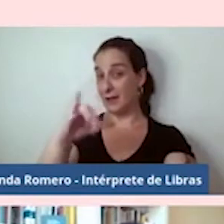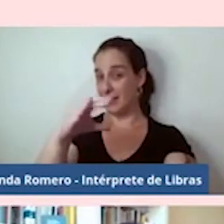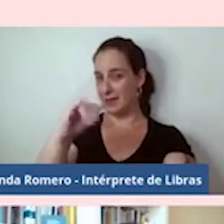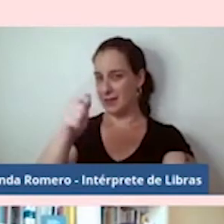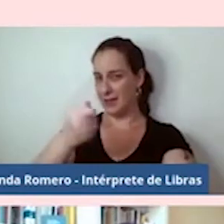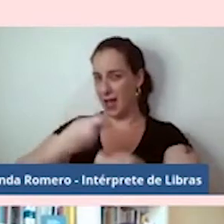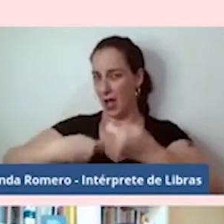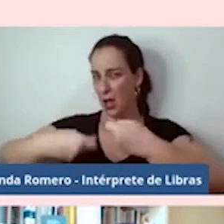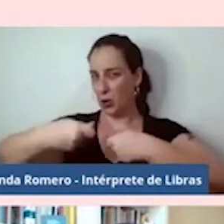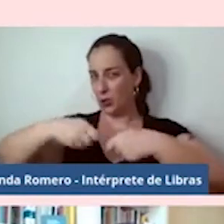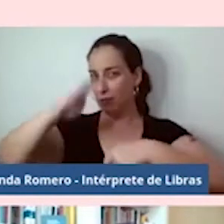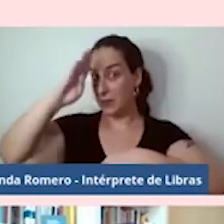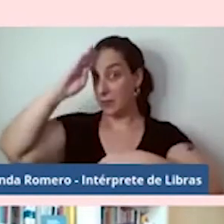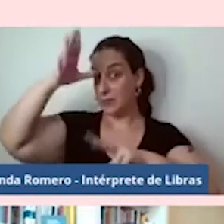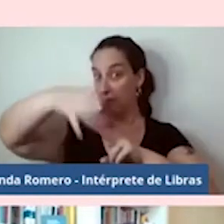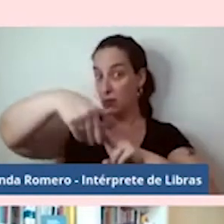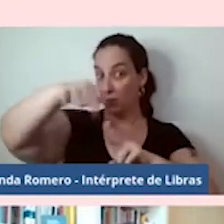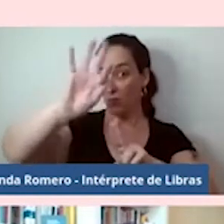da FEComércio.